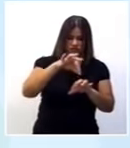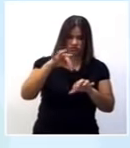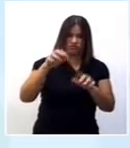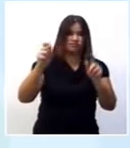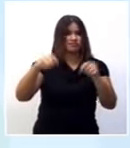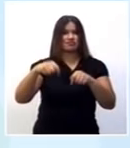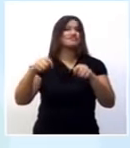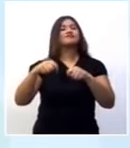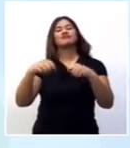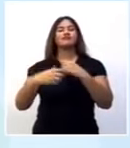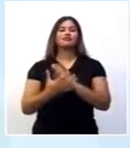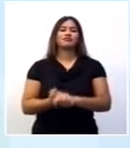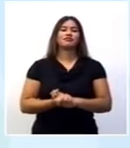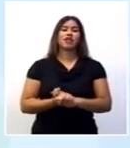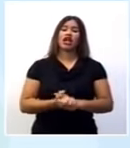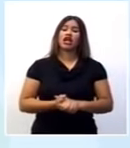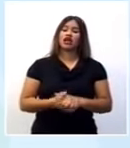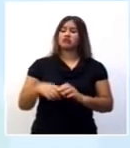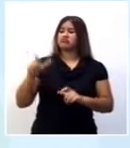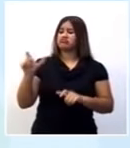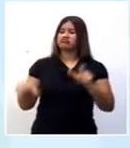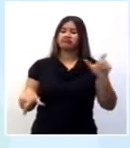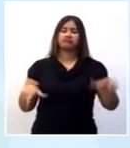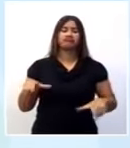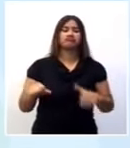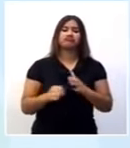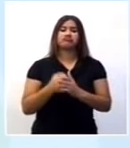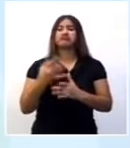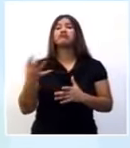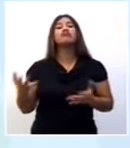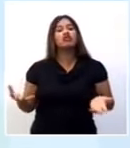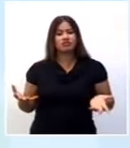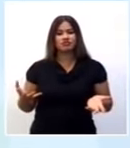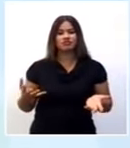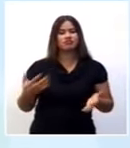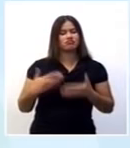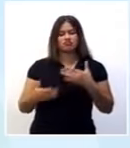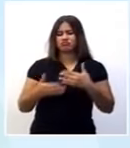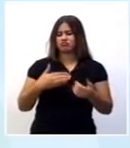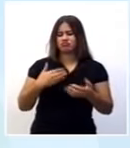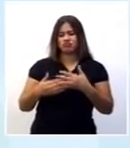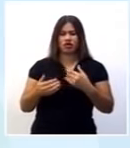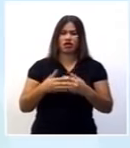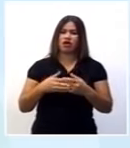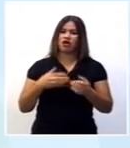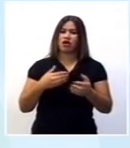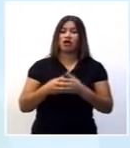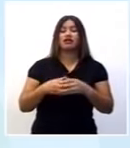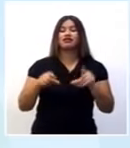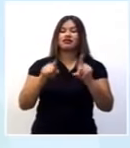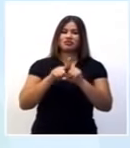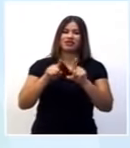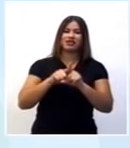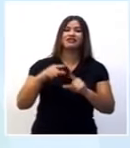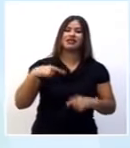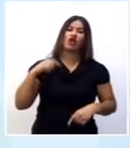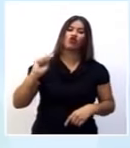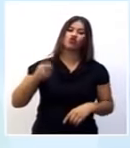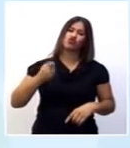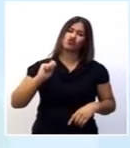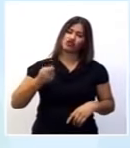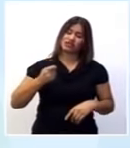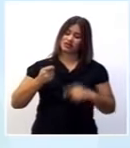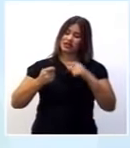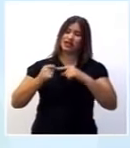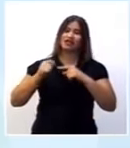normal. E quem joga são quantos jogadores tiverem e um juiz. O juiz a gente chama de historiador. Por que precisa do juiz?